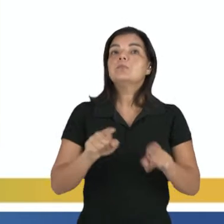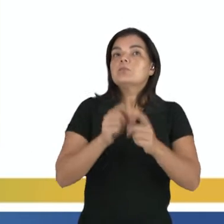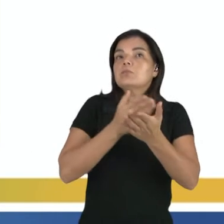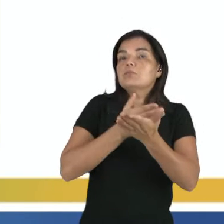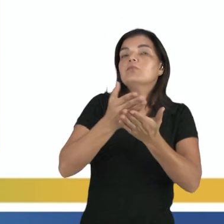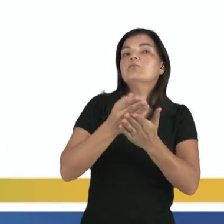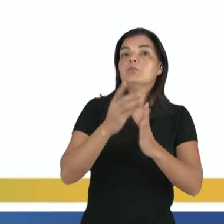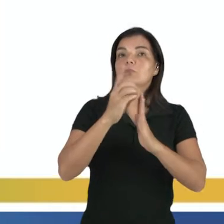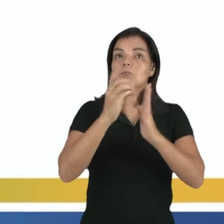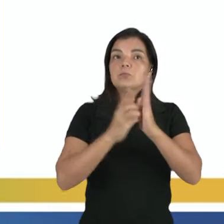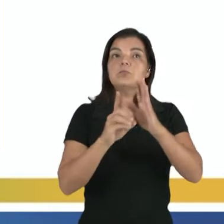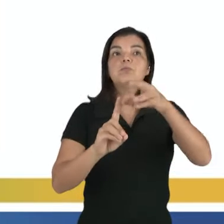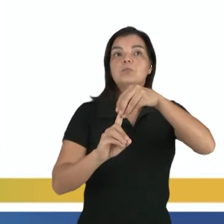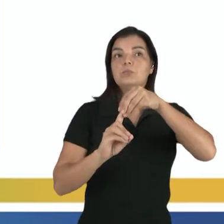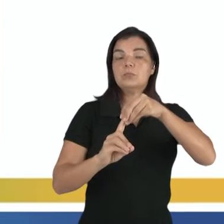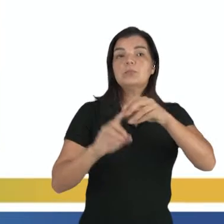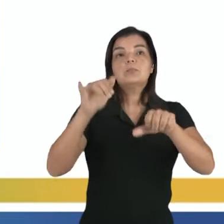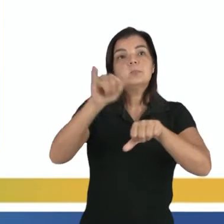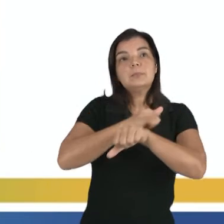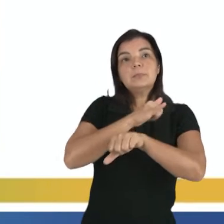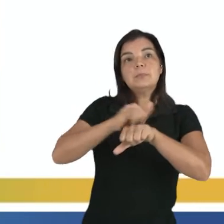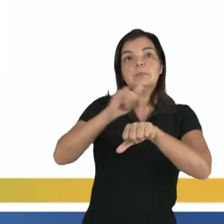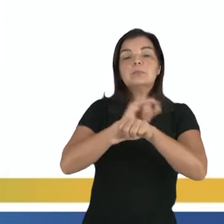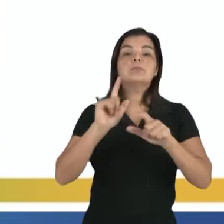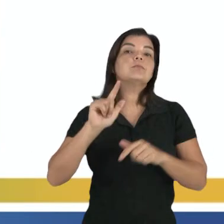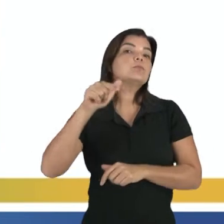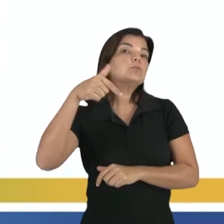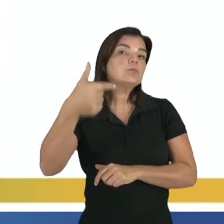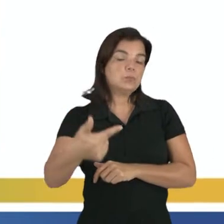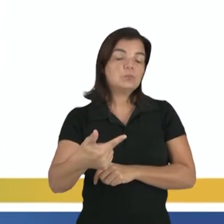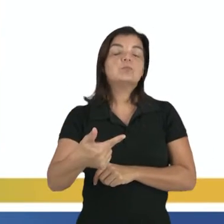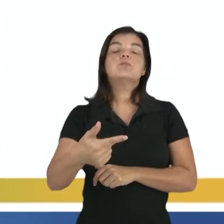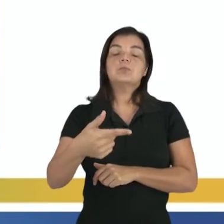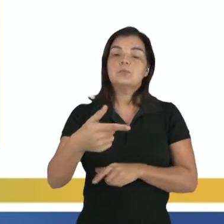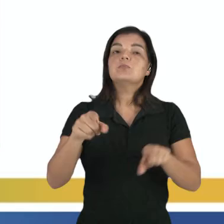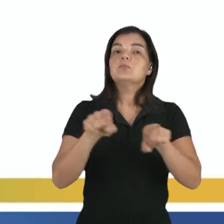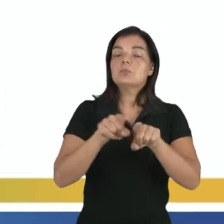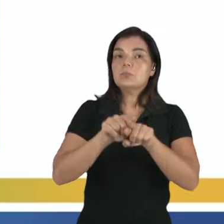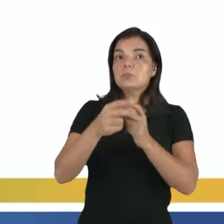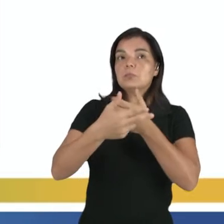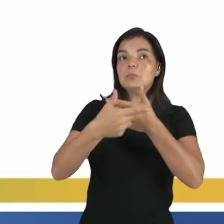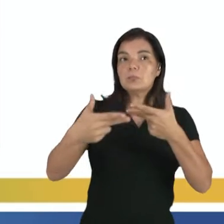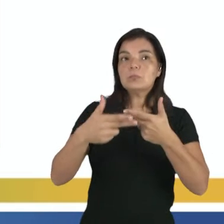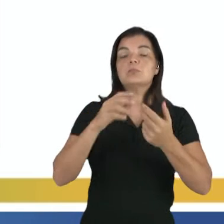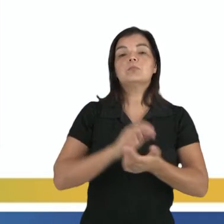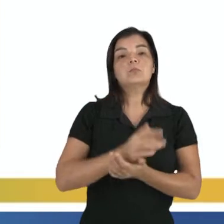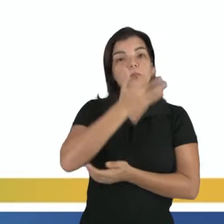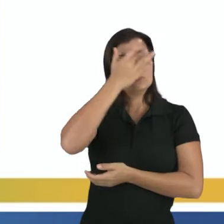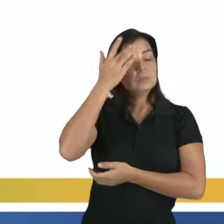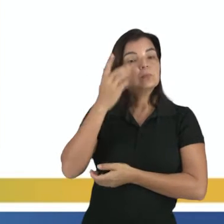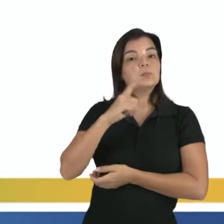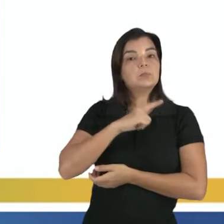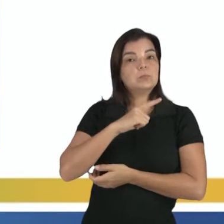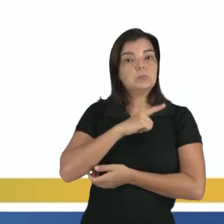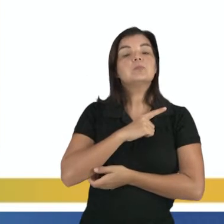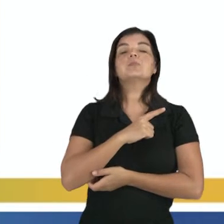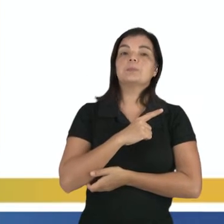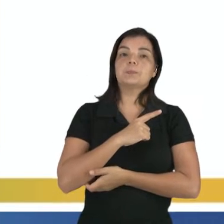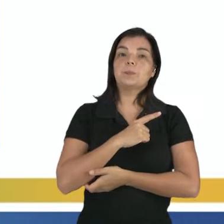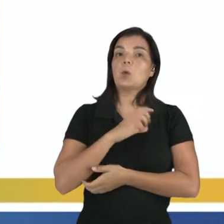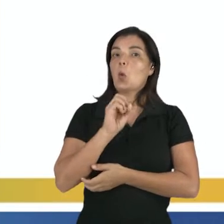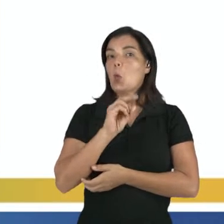os princípios e diretrizes e objetivos que visam a providências ainda a pessoas, né, ou